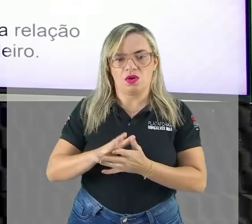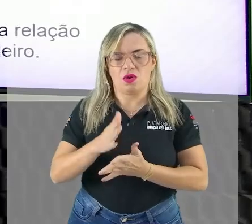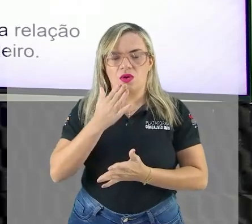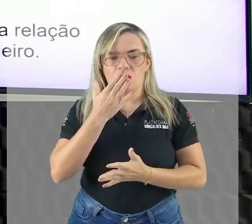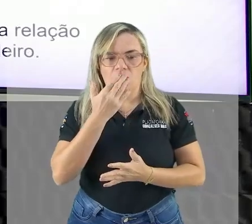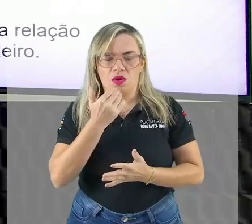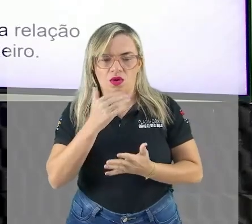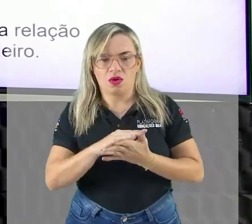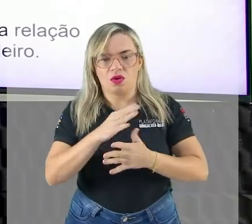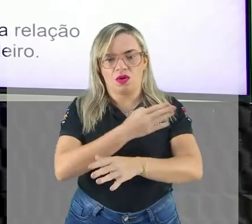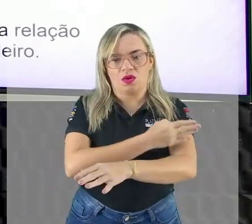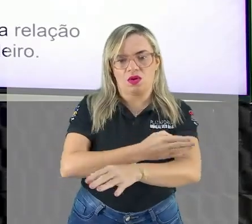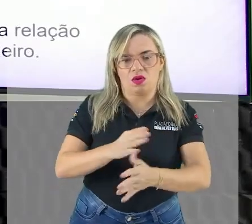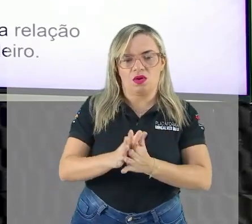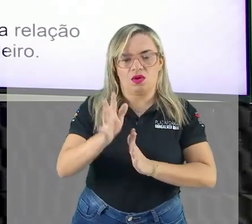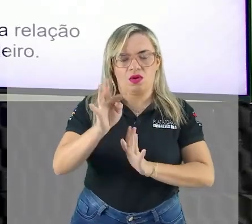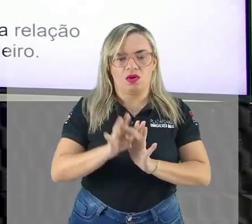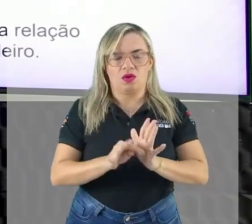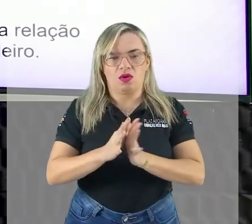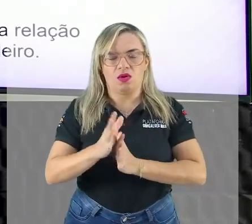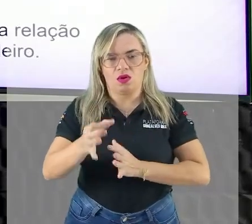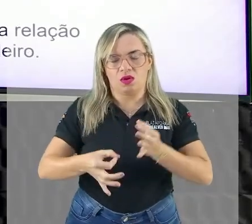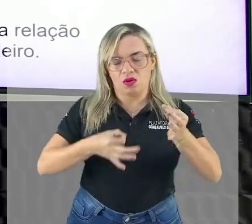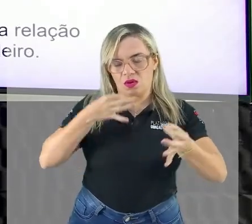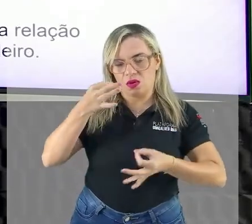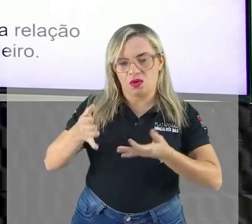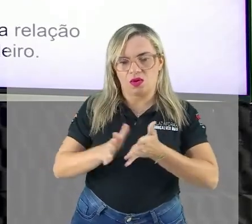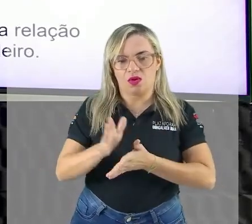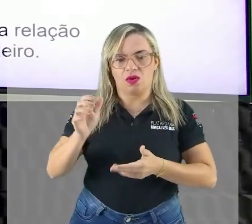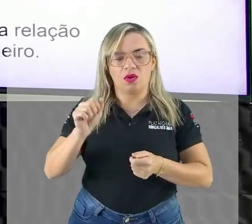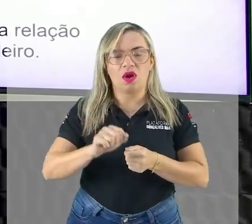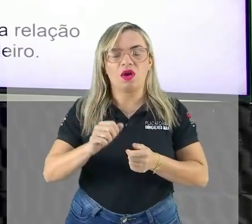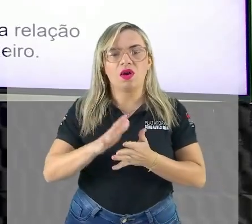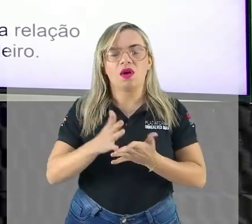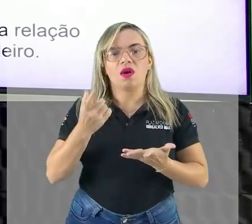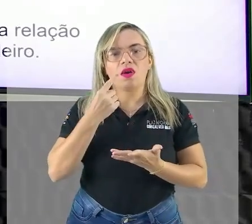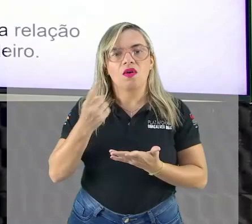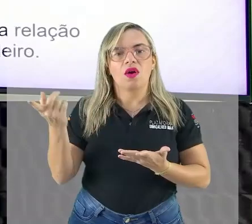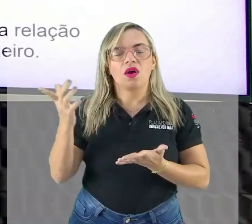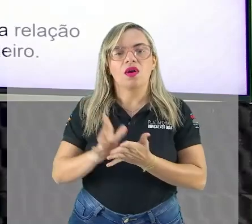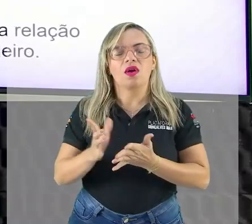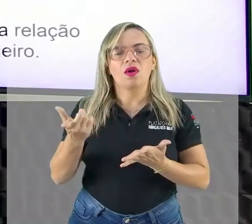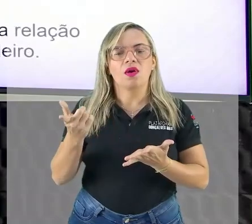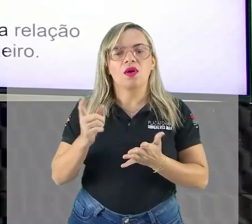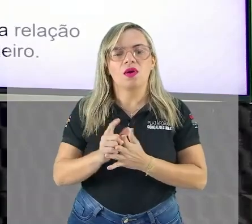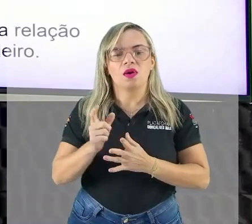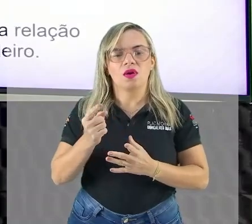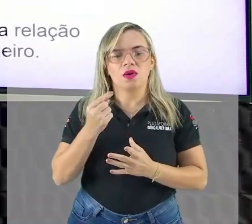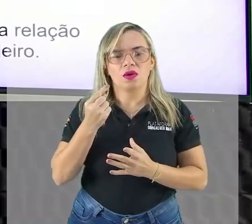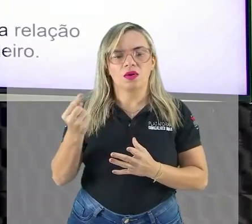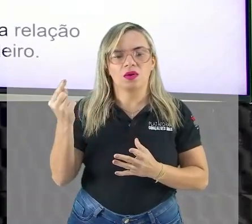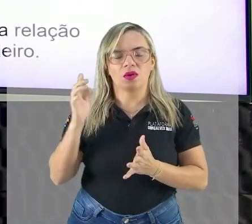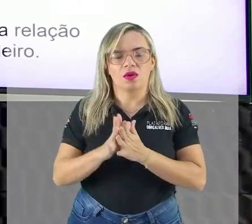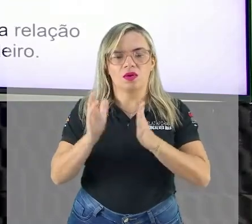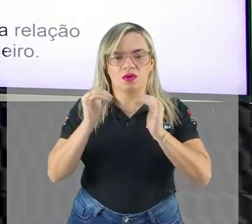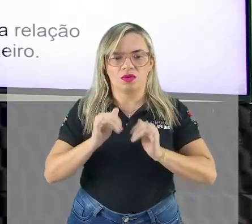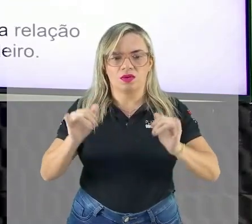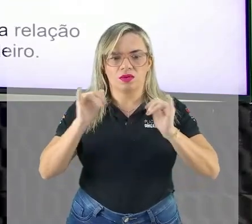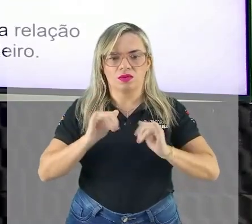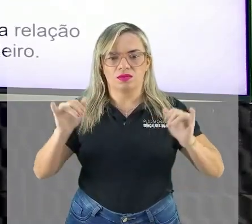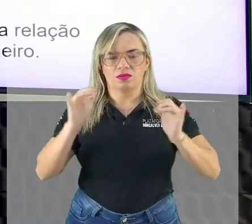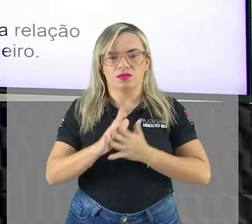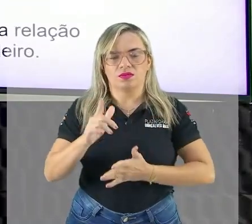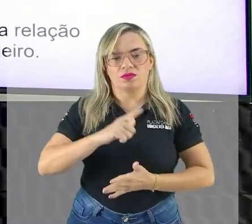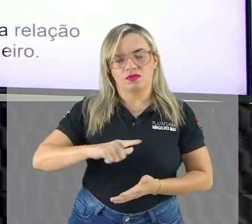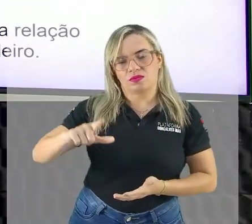uma crítica a quê? Então, de fato, né, o enunciado já sinaliza que essas embalagens, as informações